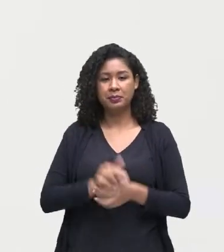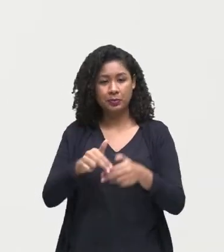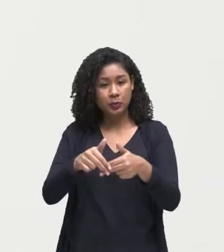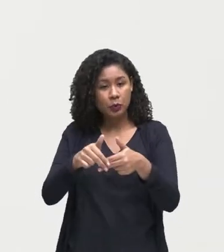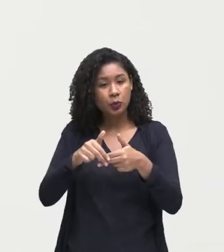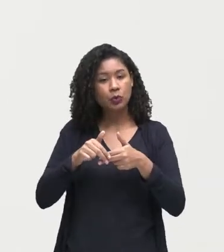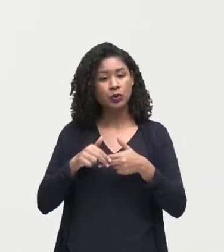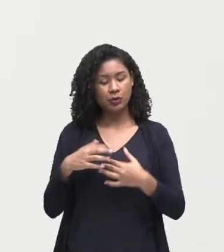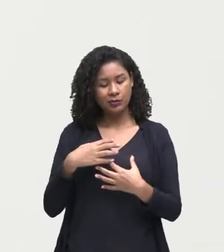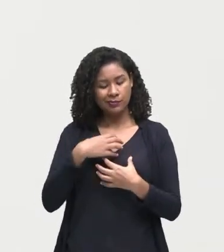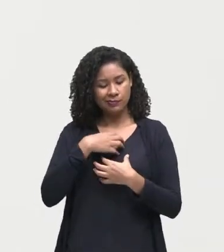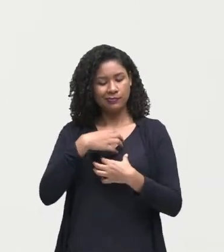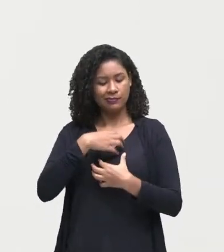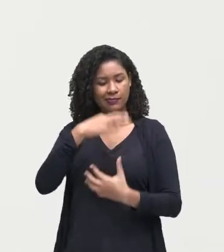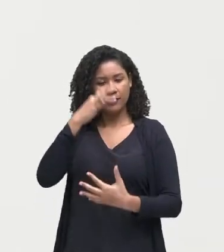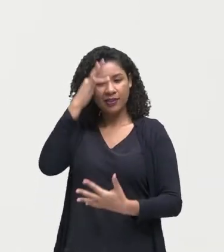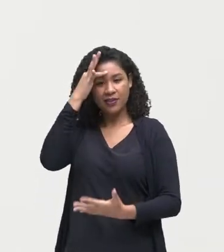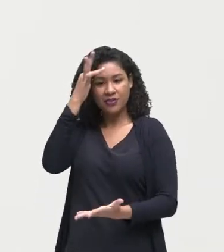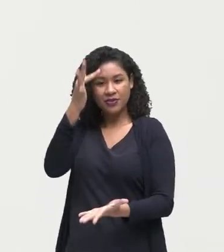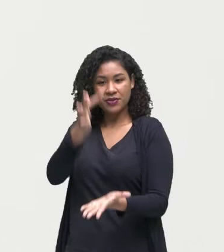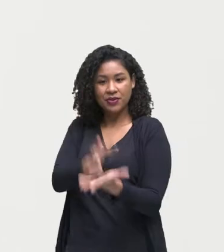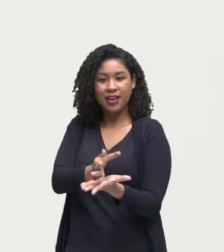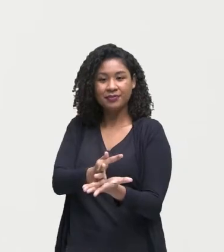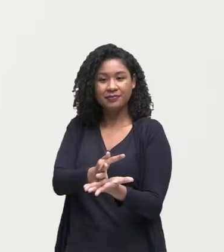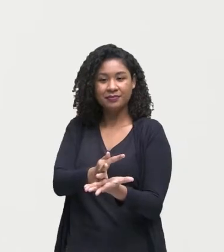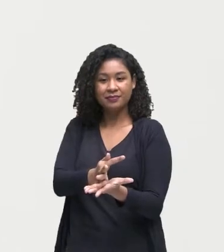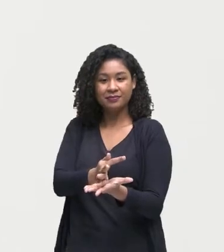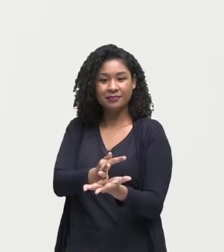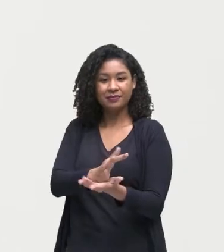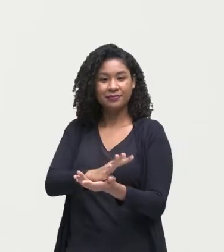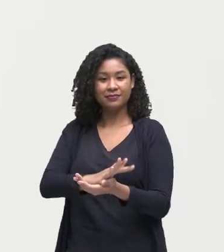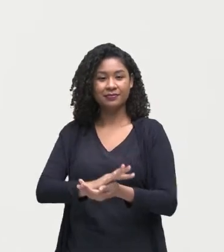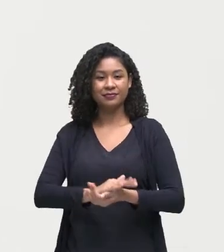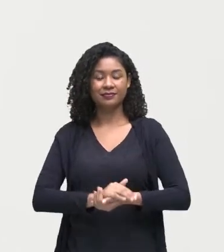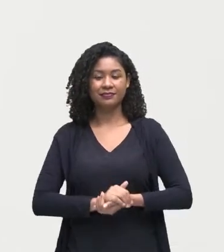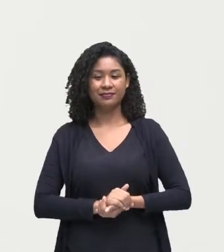no elemento da fé, né?